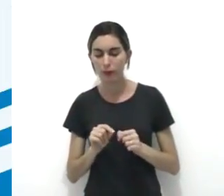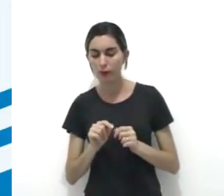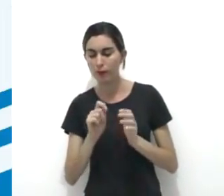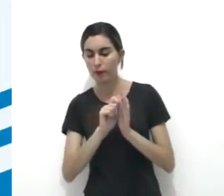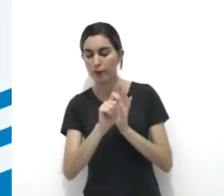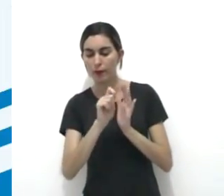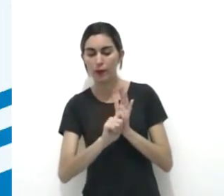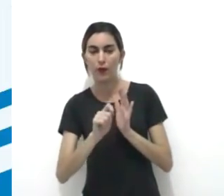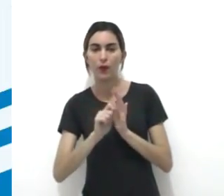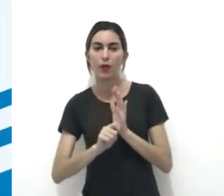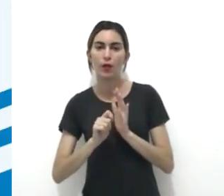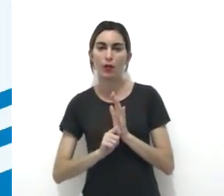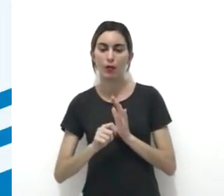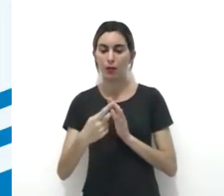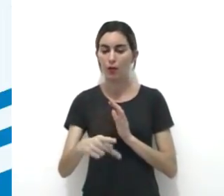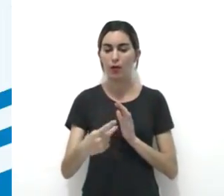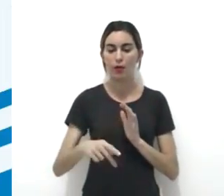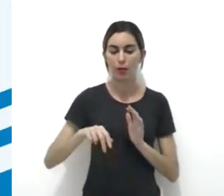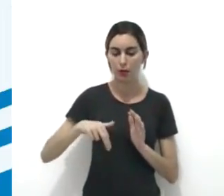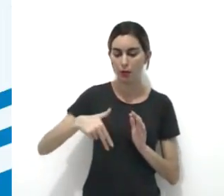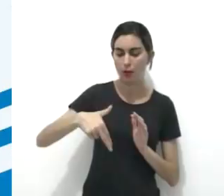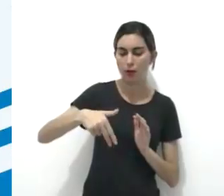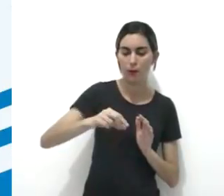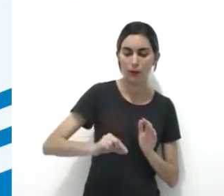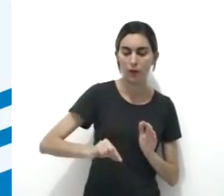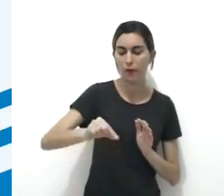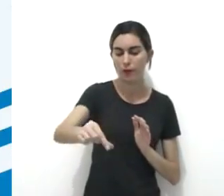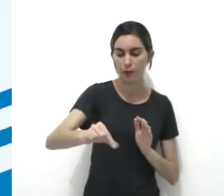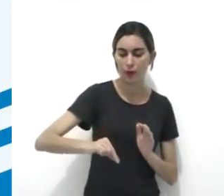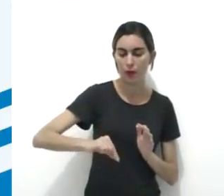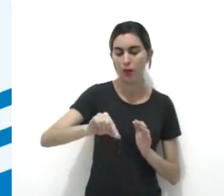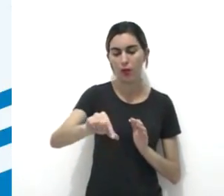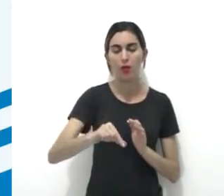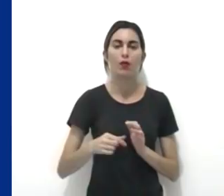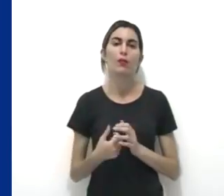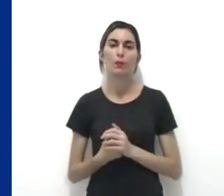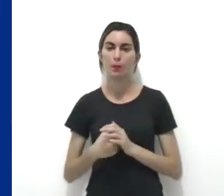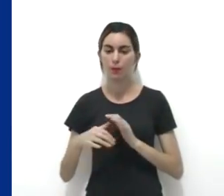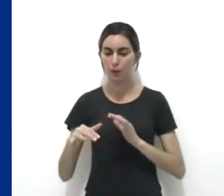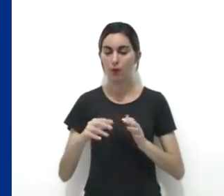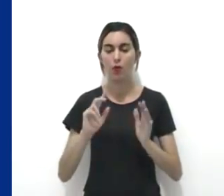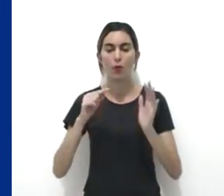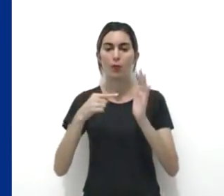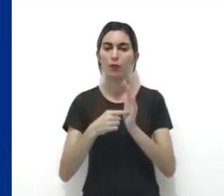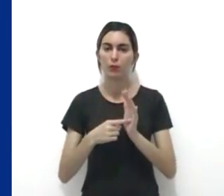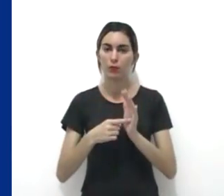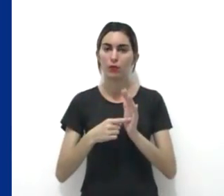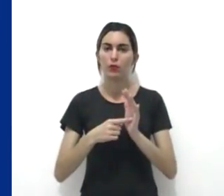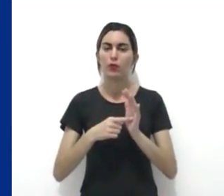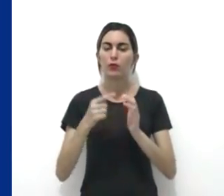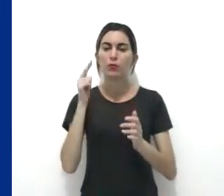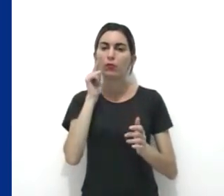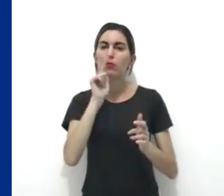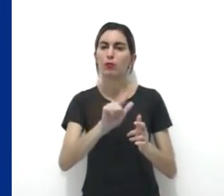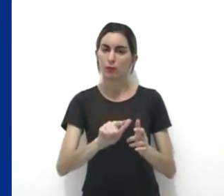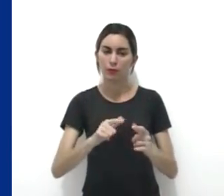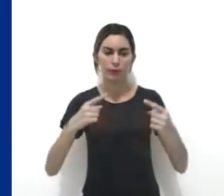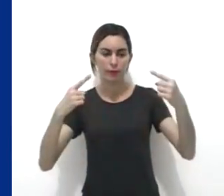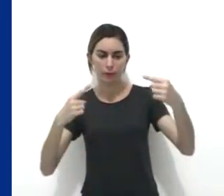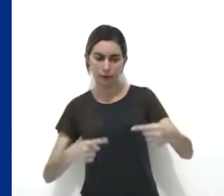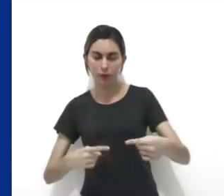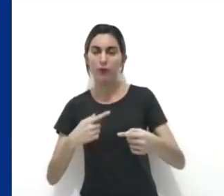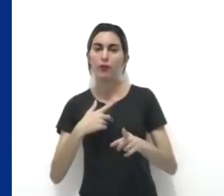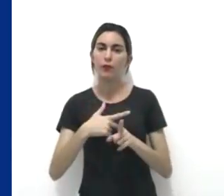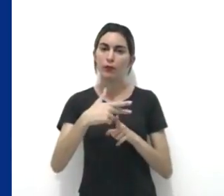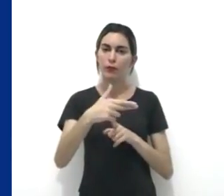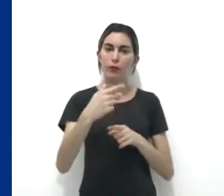fazer a notação daquela caminhada, daquele movimento feito. O objetivo do jogo é ganhar do